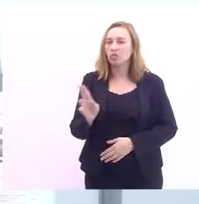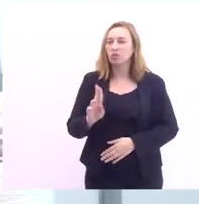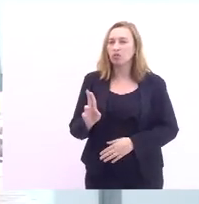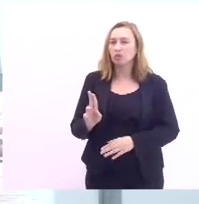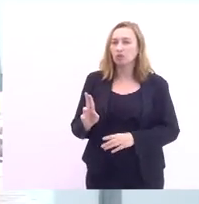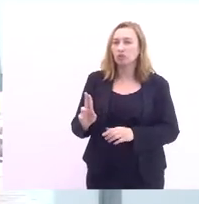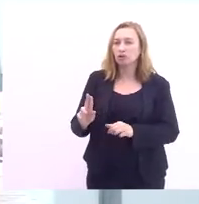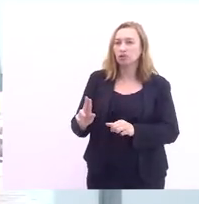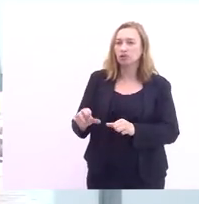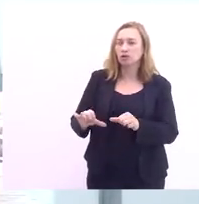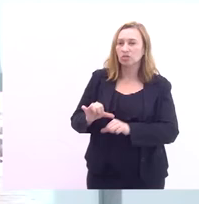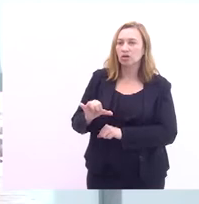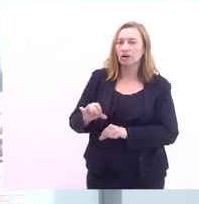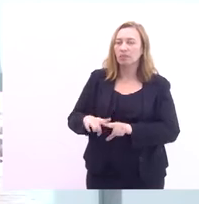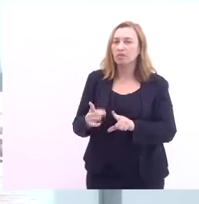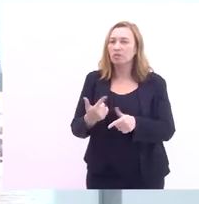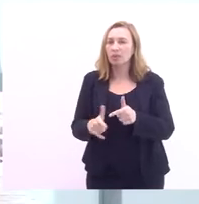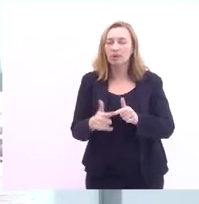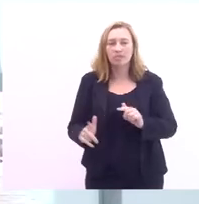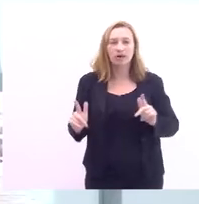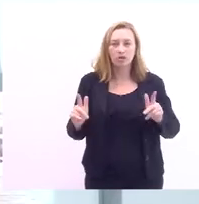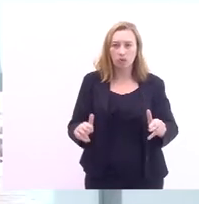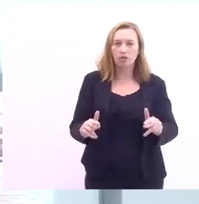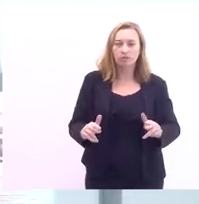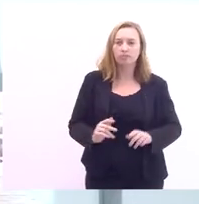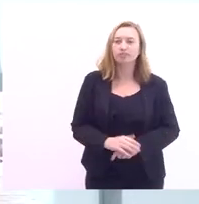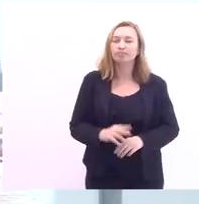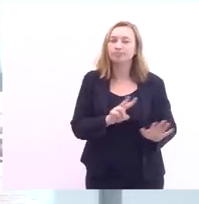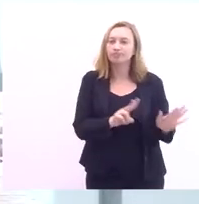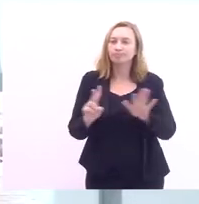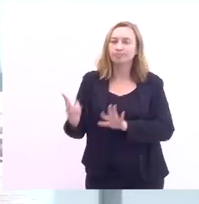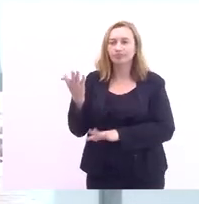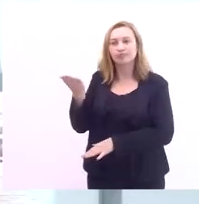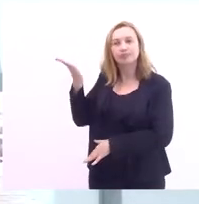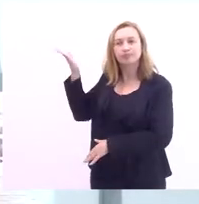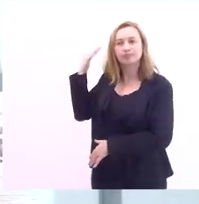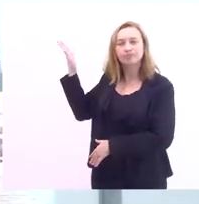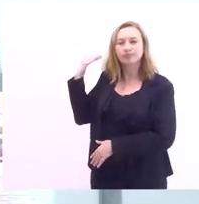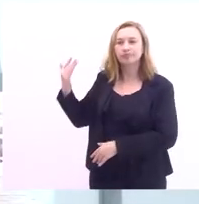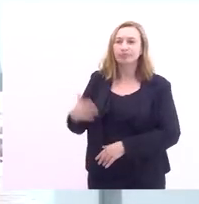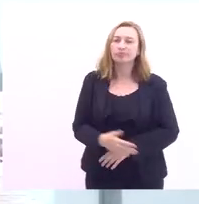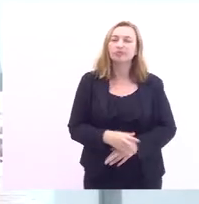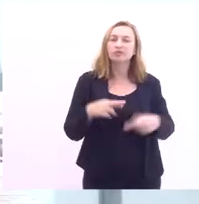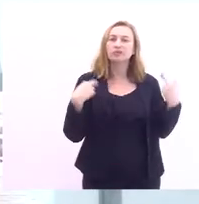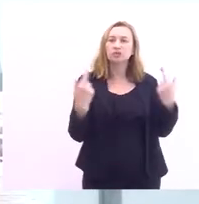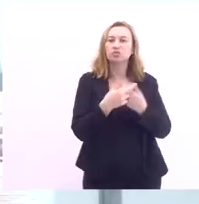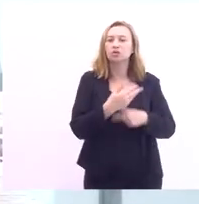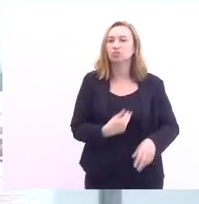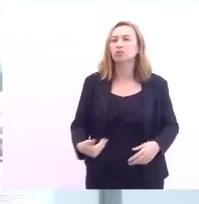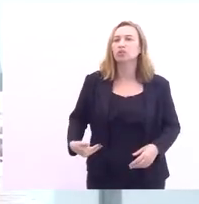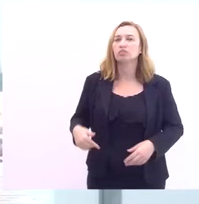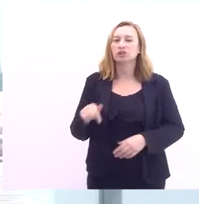os problemas continuam sempre iguais. Na semana passada, retrasada, tivemos audiência pública aqui,